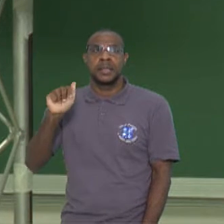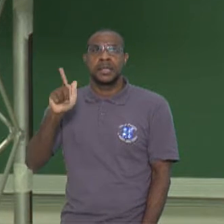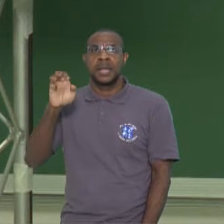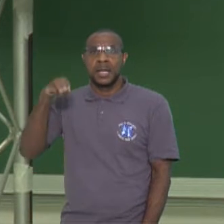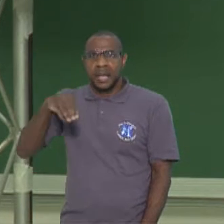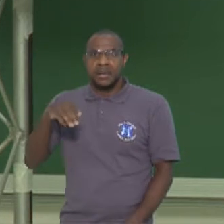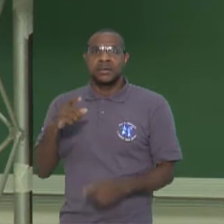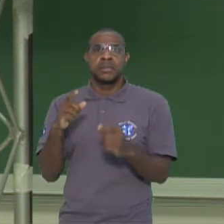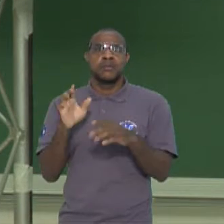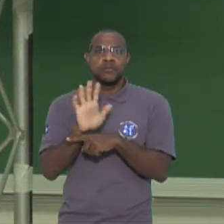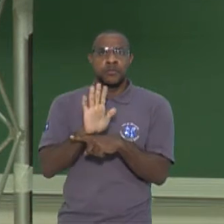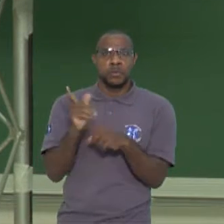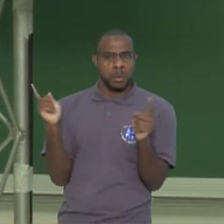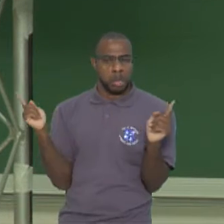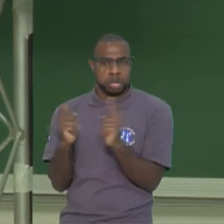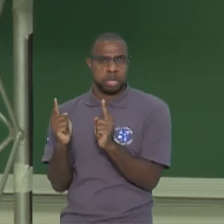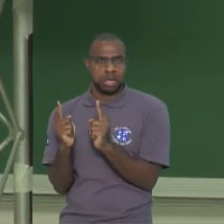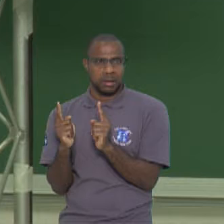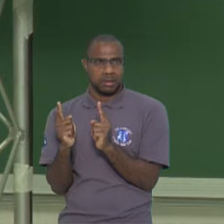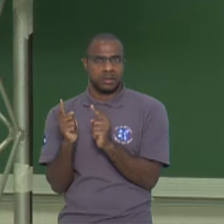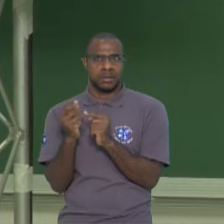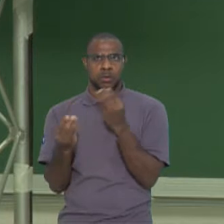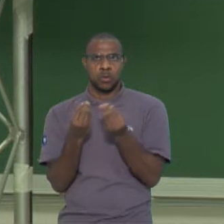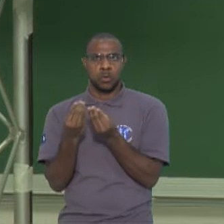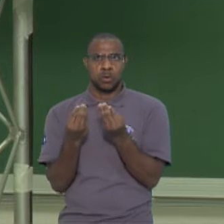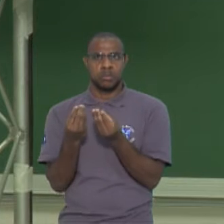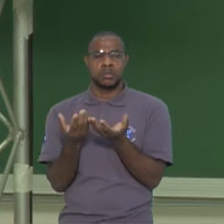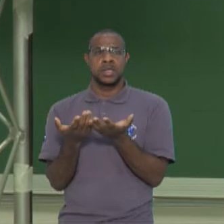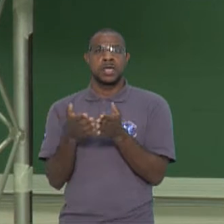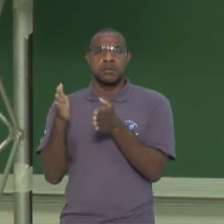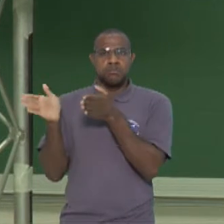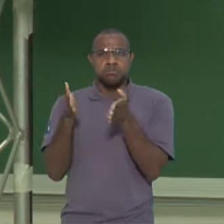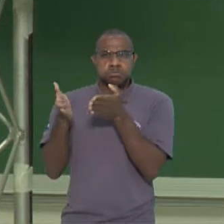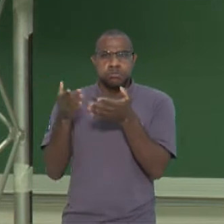de curtas-metragens, um formato de produção